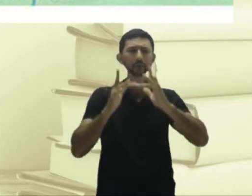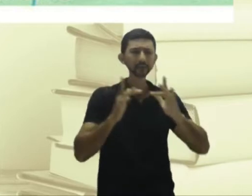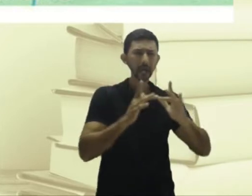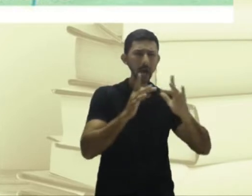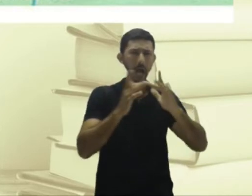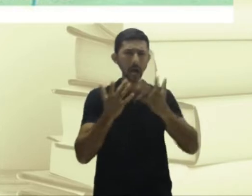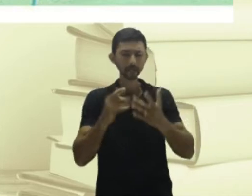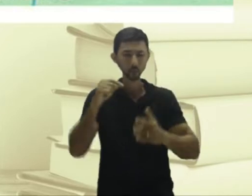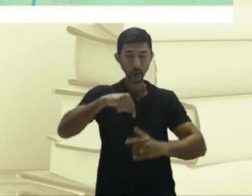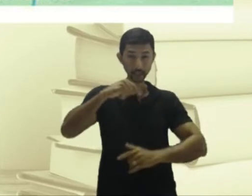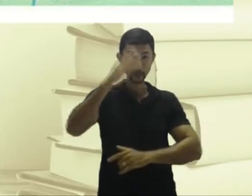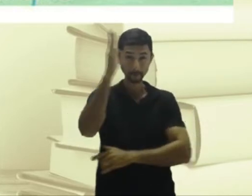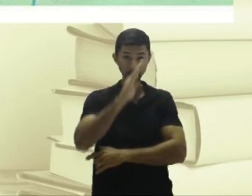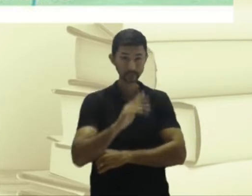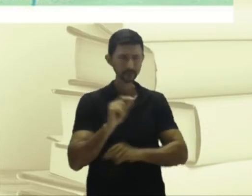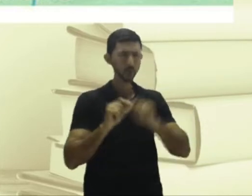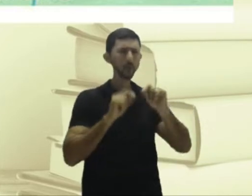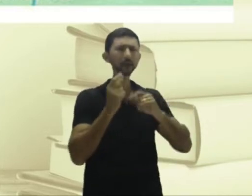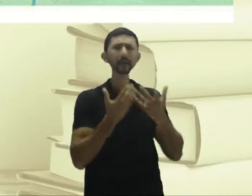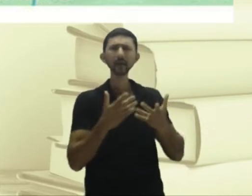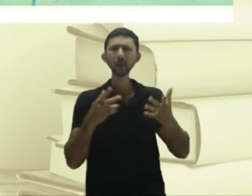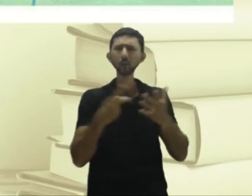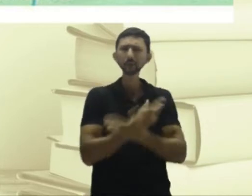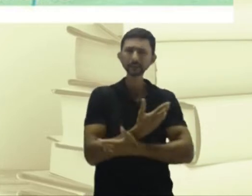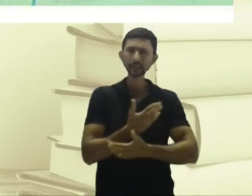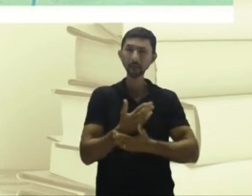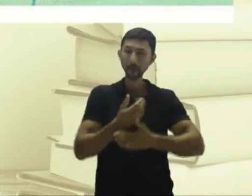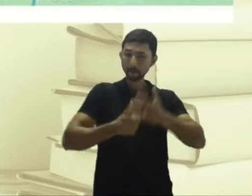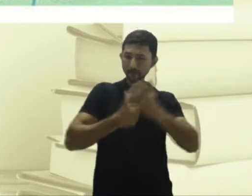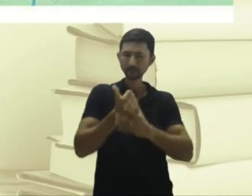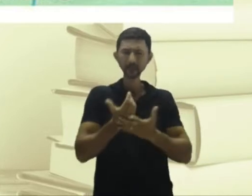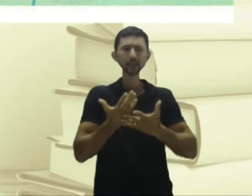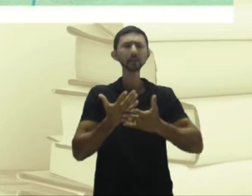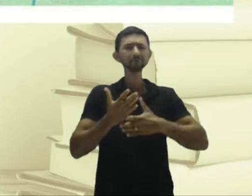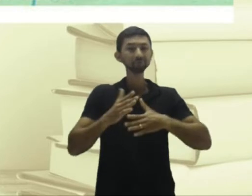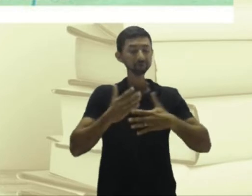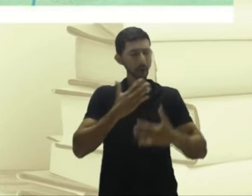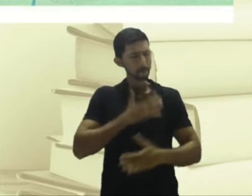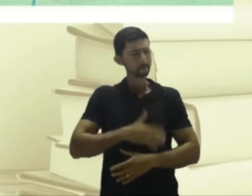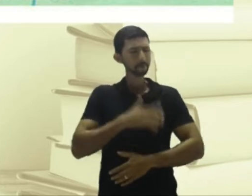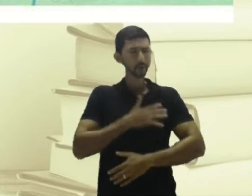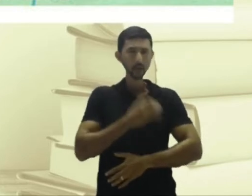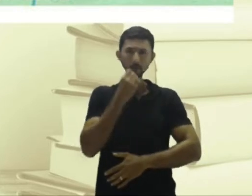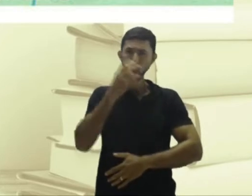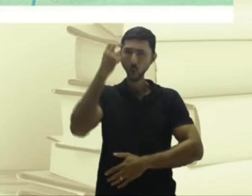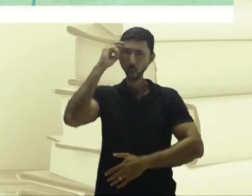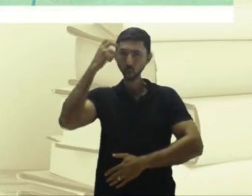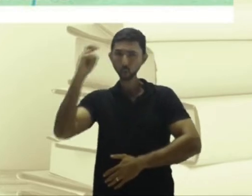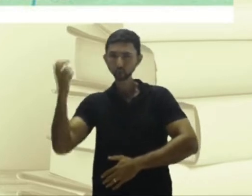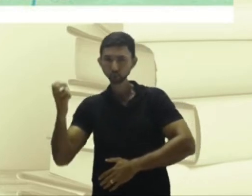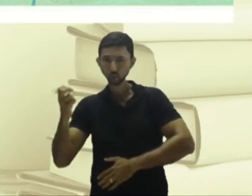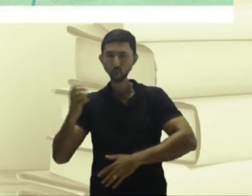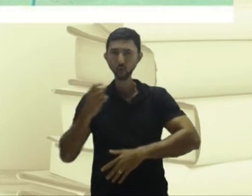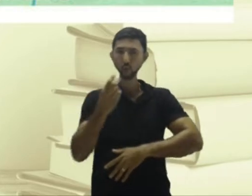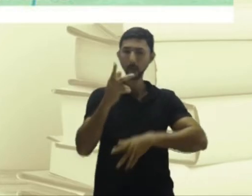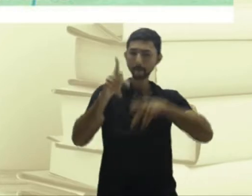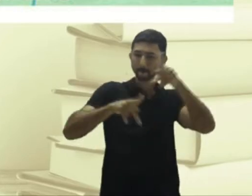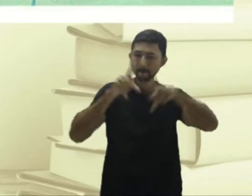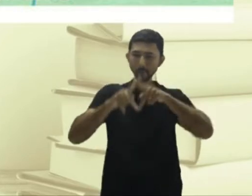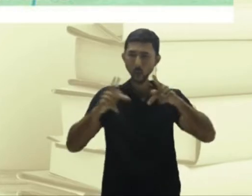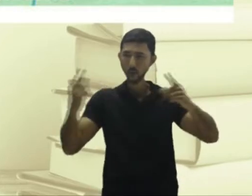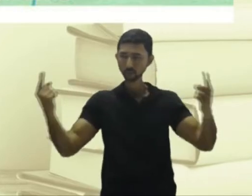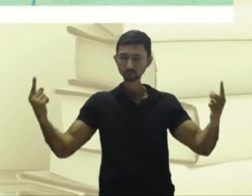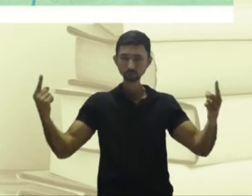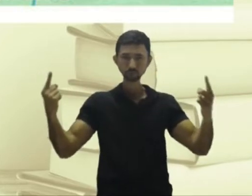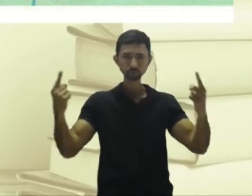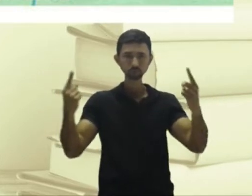no Brasil se deu, de certa forma, até harmônica, né? Eram duas culturas se encontrando, dois povos se encontrando. Havia,